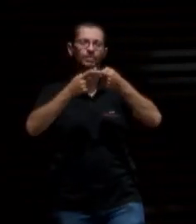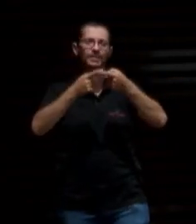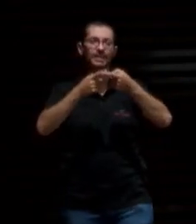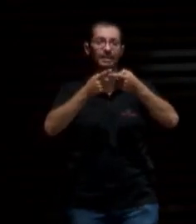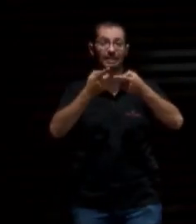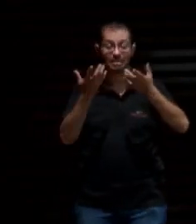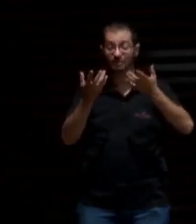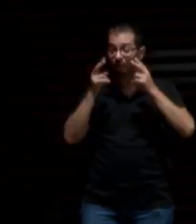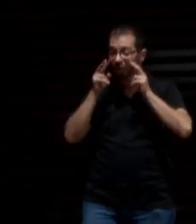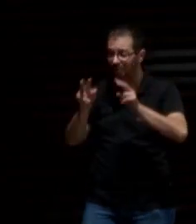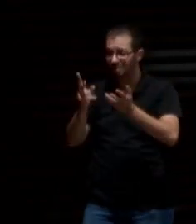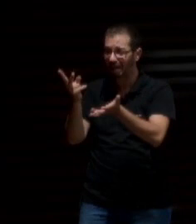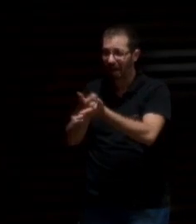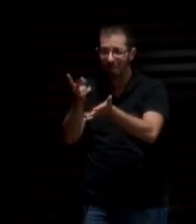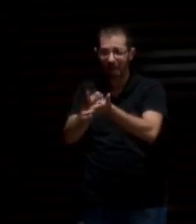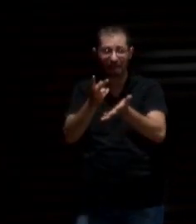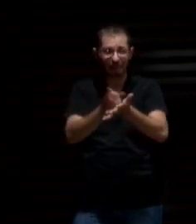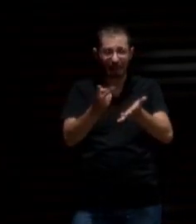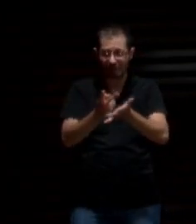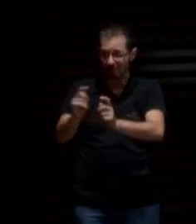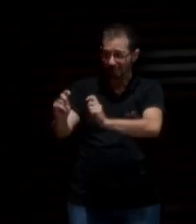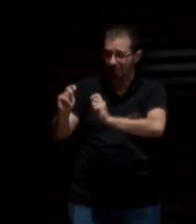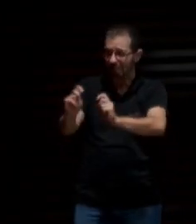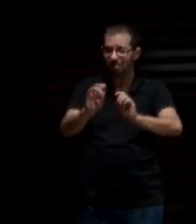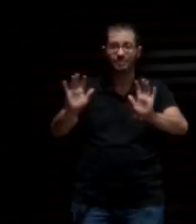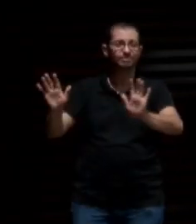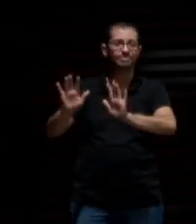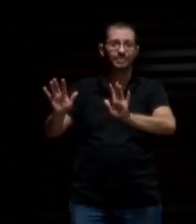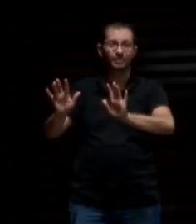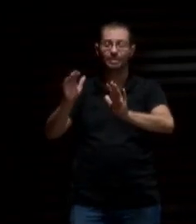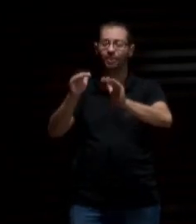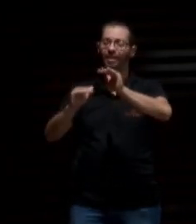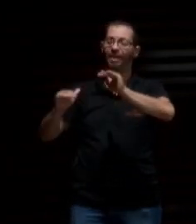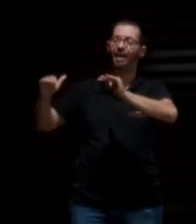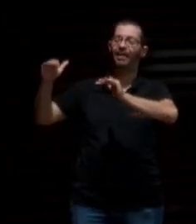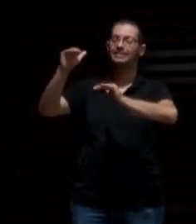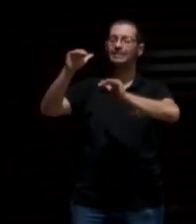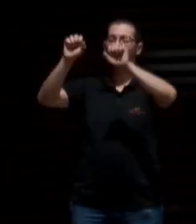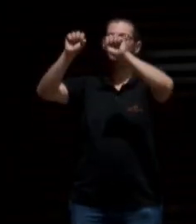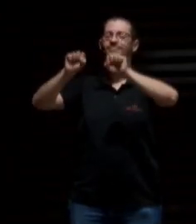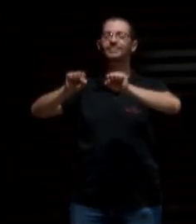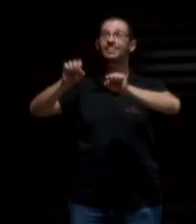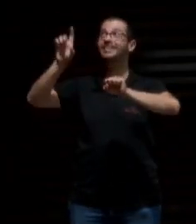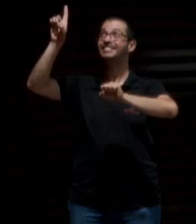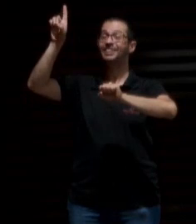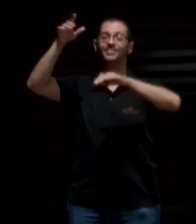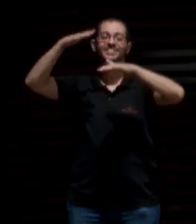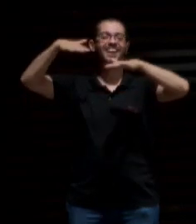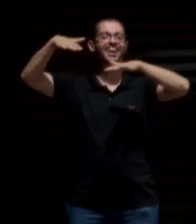assírios. Mas a palavra de Deus nos convida a olhar quem está acima deles. Ele está acima de todo principado e